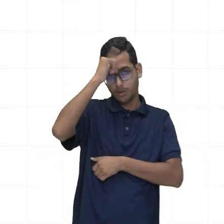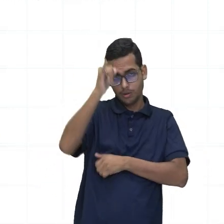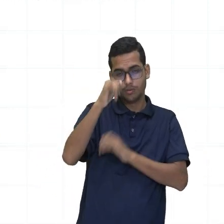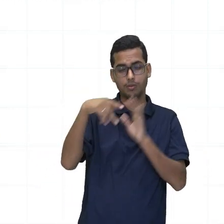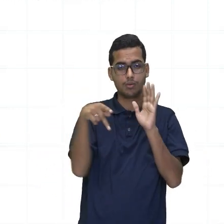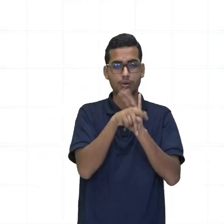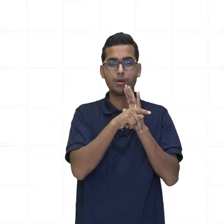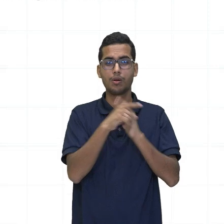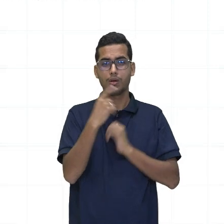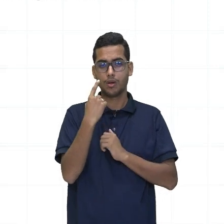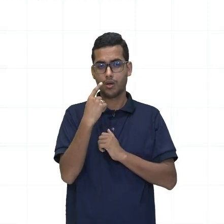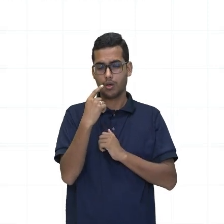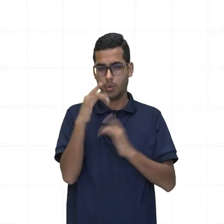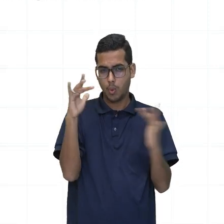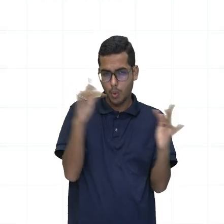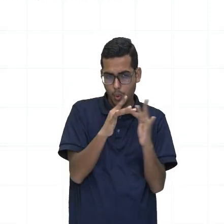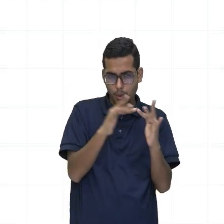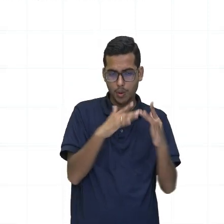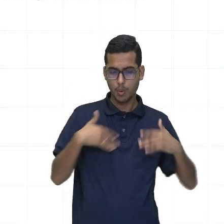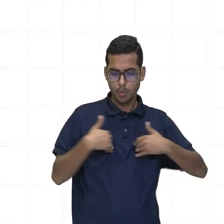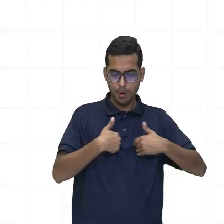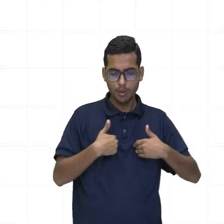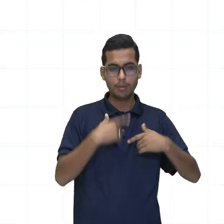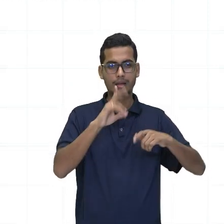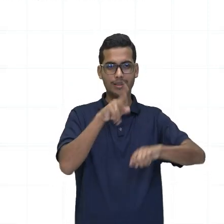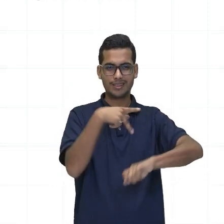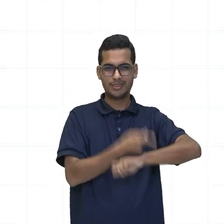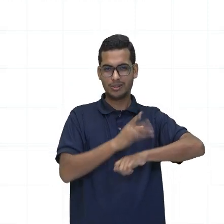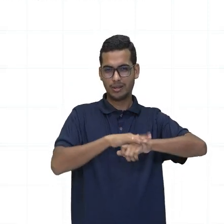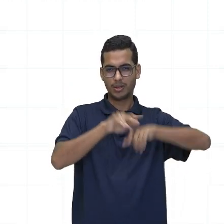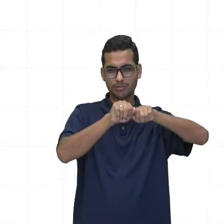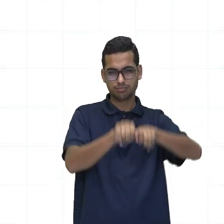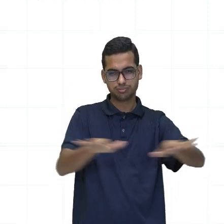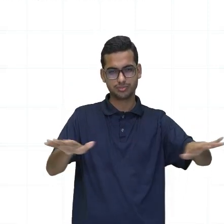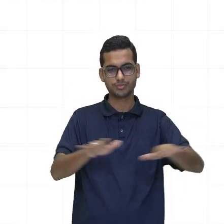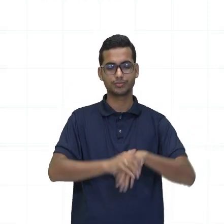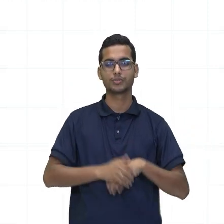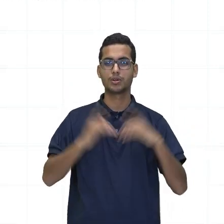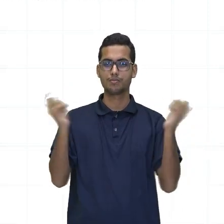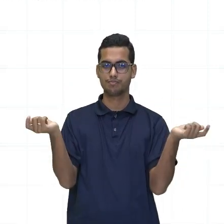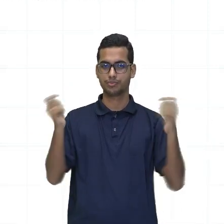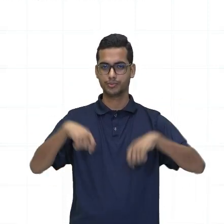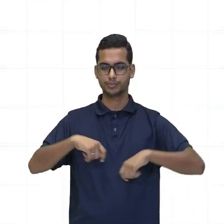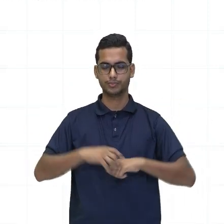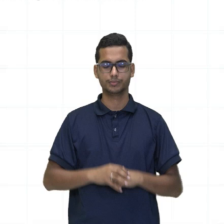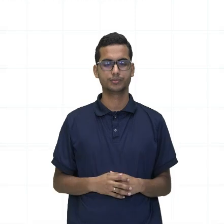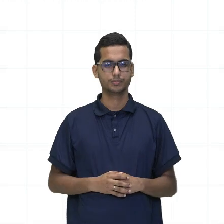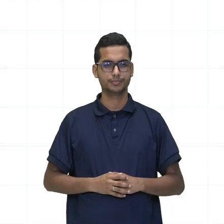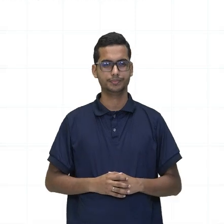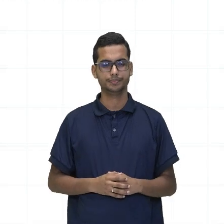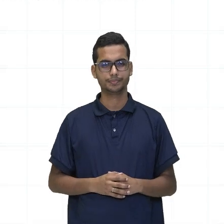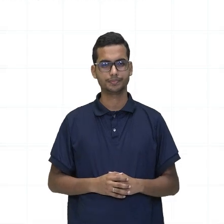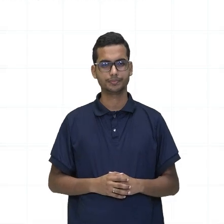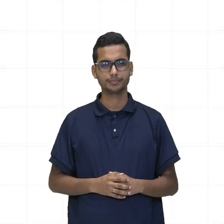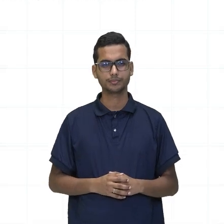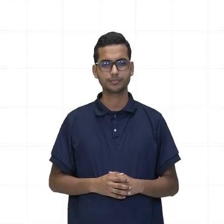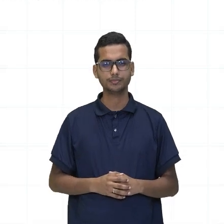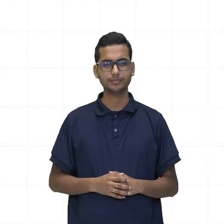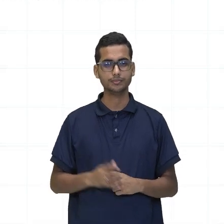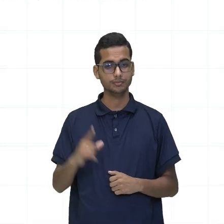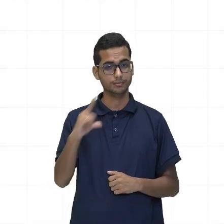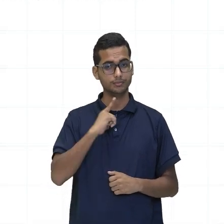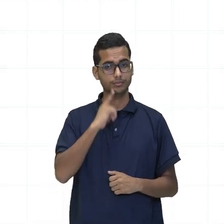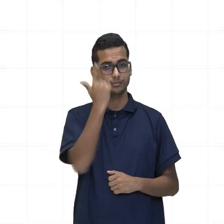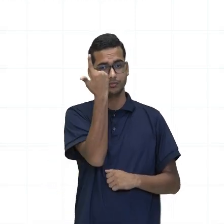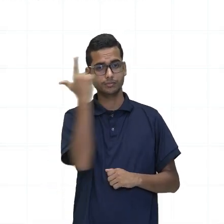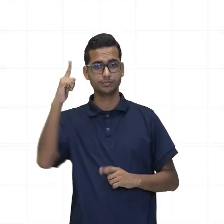né, o contato com eles e também uma possível doença causadas por eles, tá? Temos ainda outros tipos